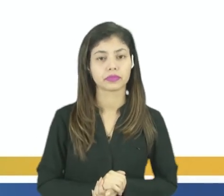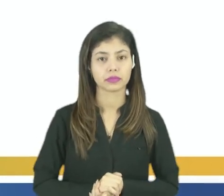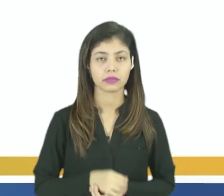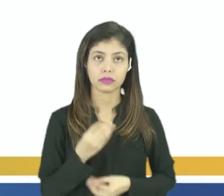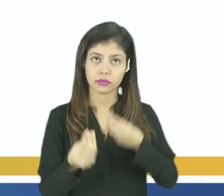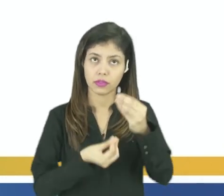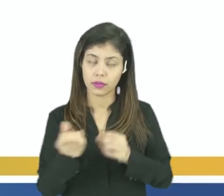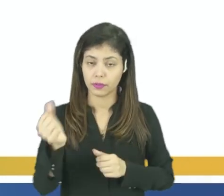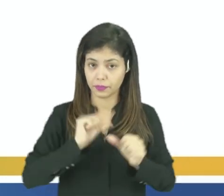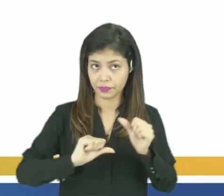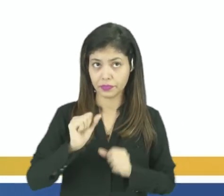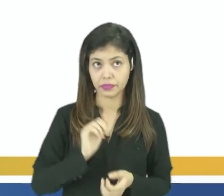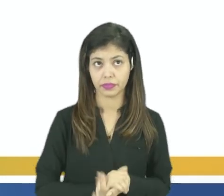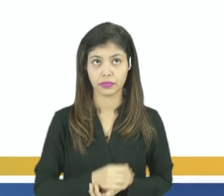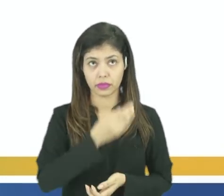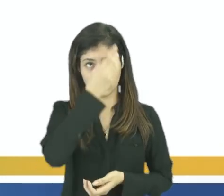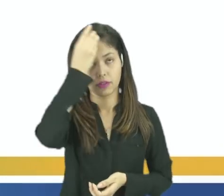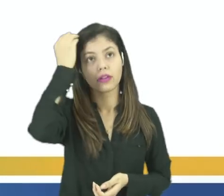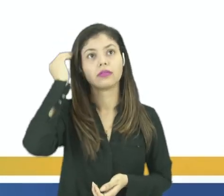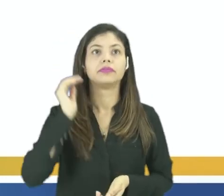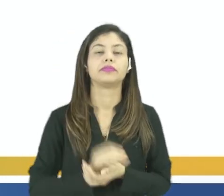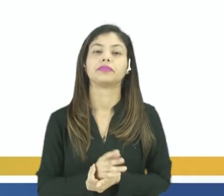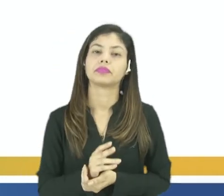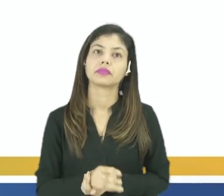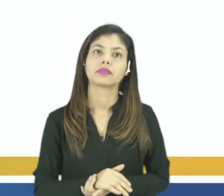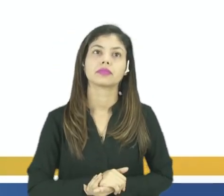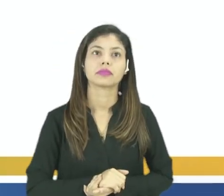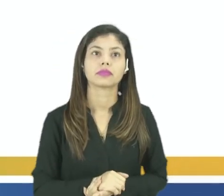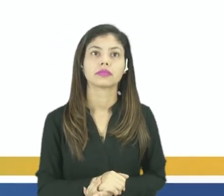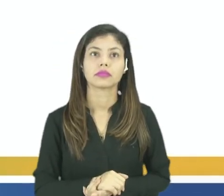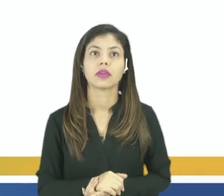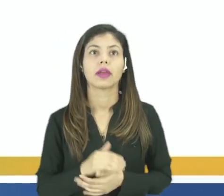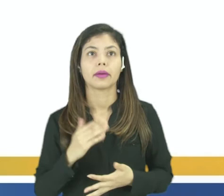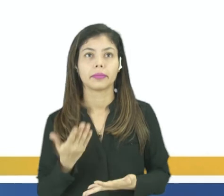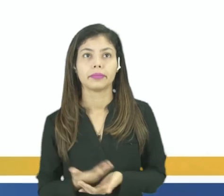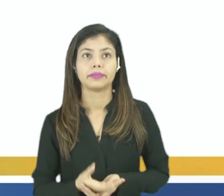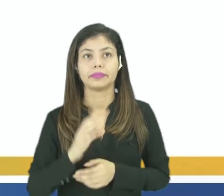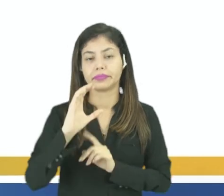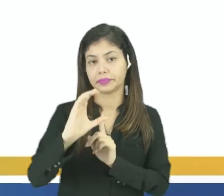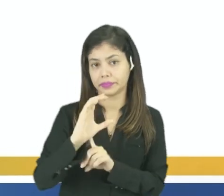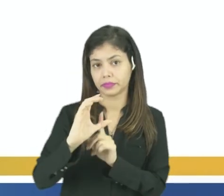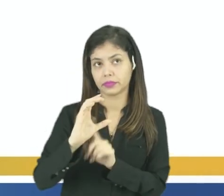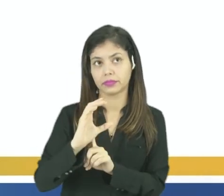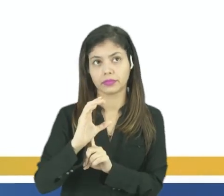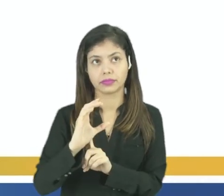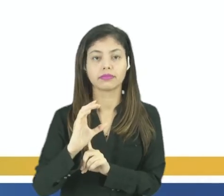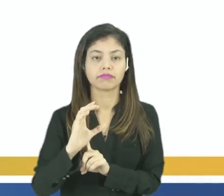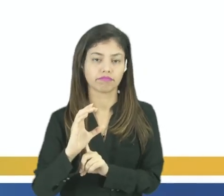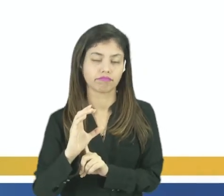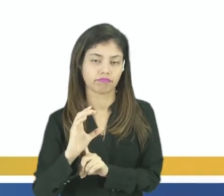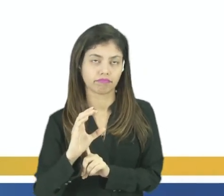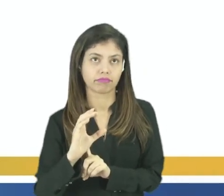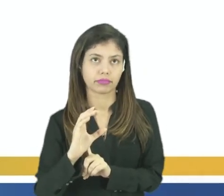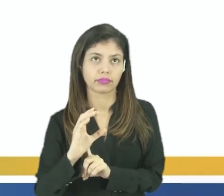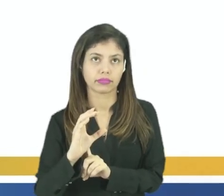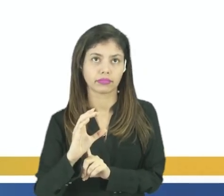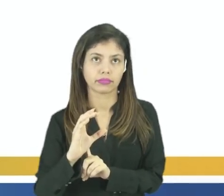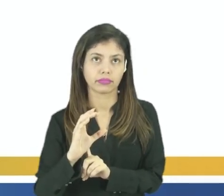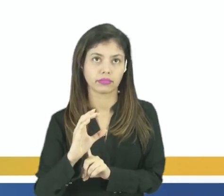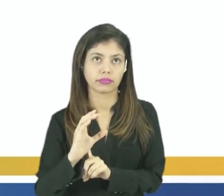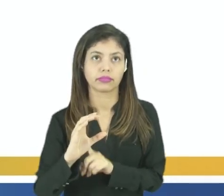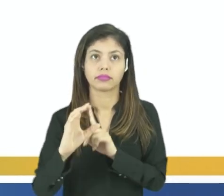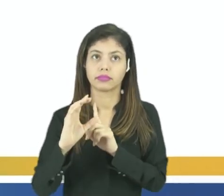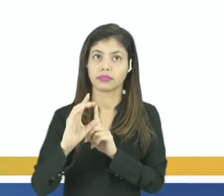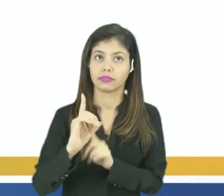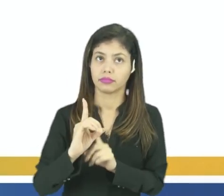A velocidade, a frequência e o comprimento de onda, respectivamente, aí vem as alternativas, né? Permanece, aumenta, diminui, vem